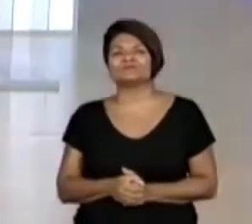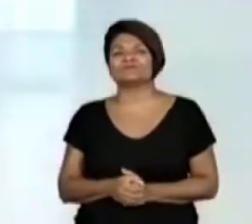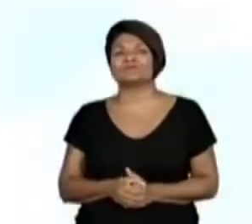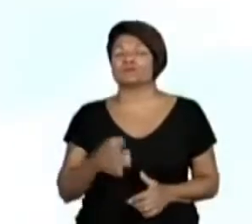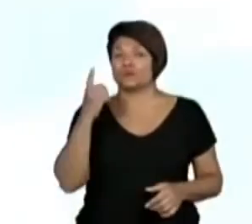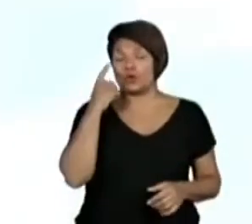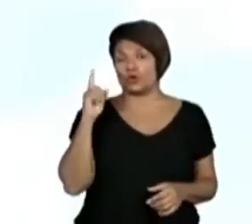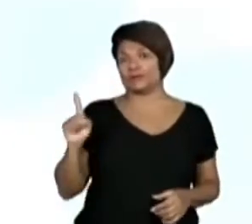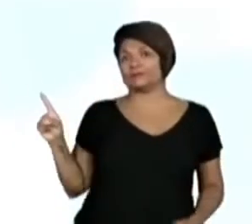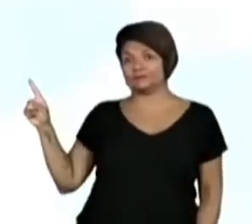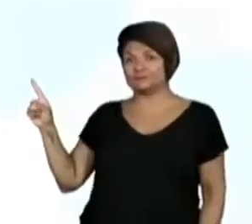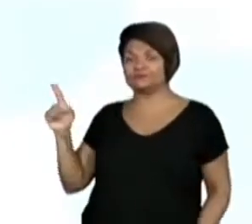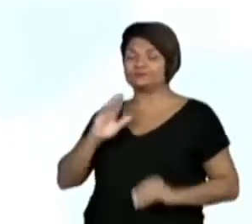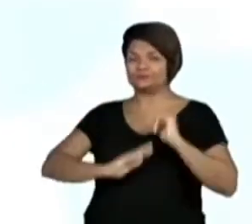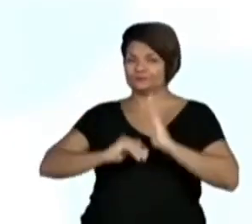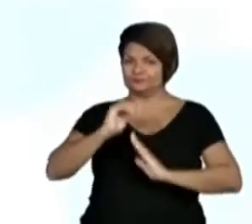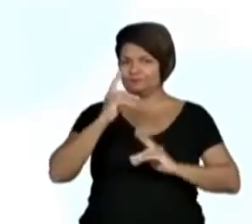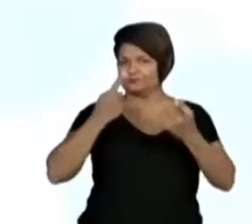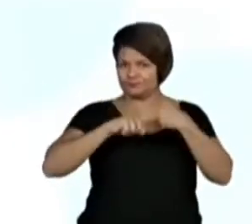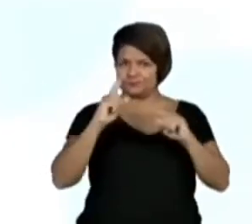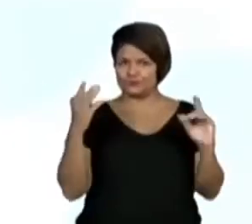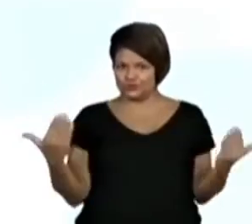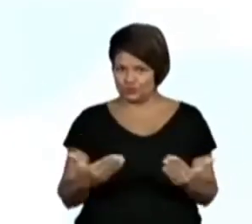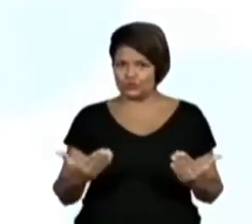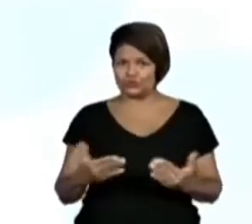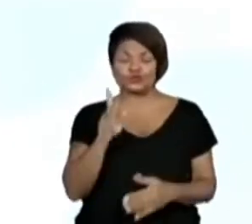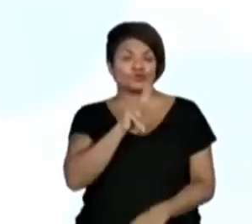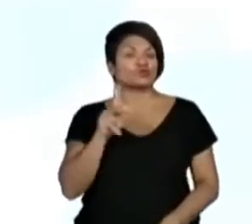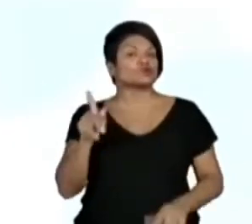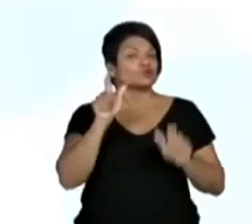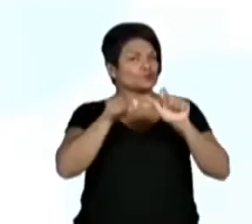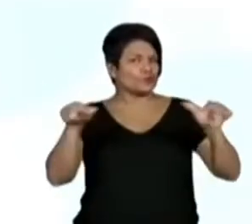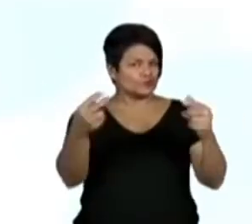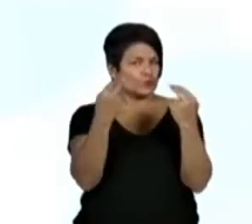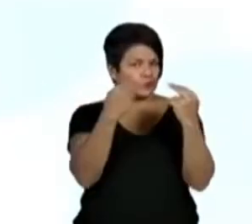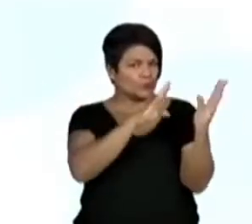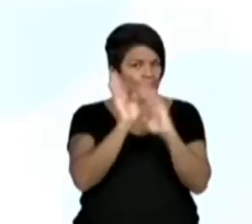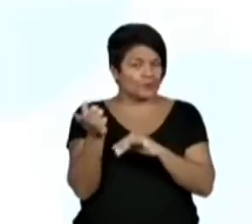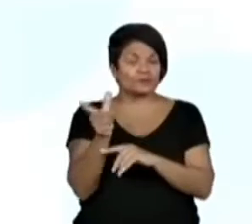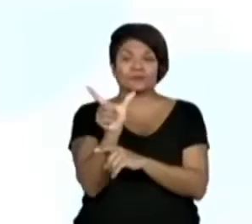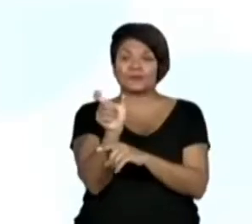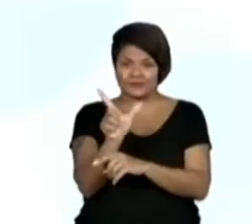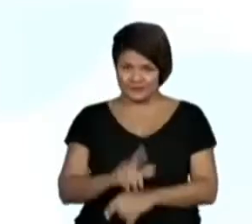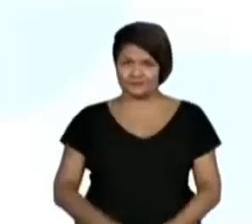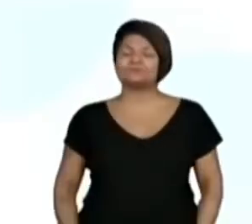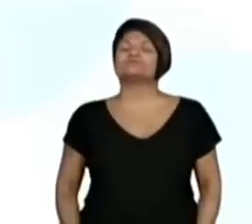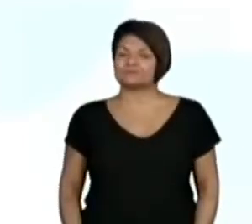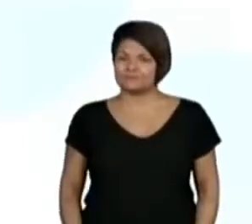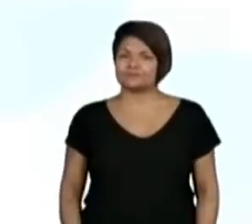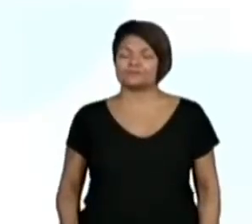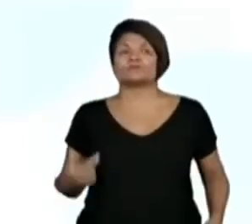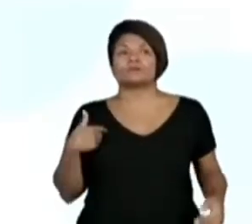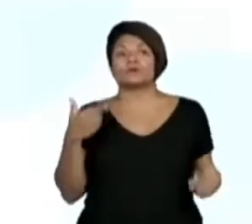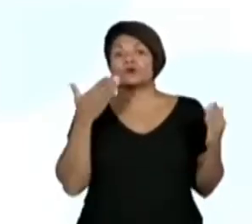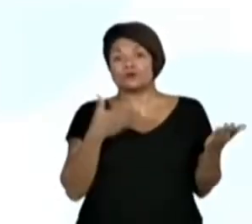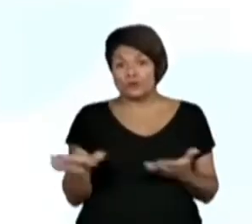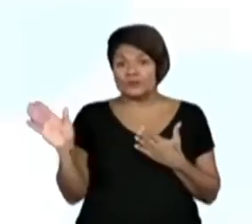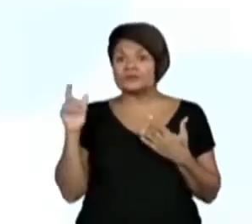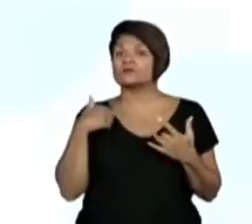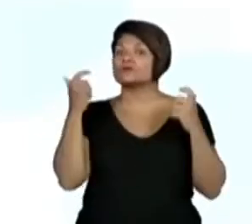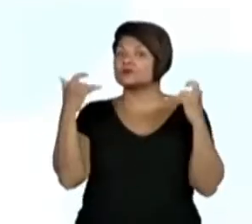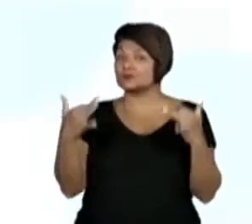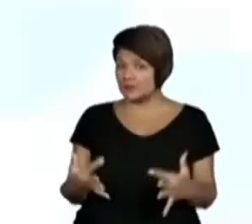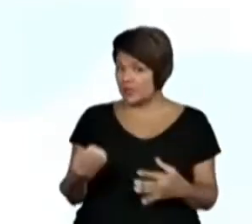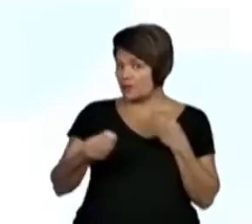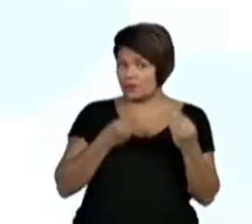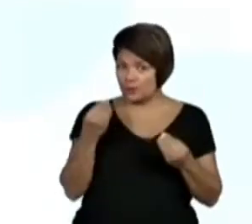Olha só, a habilidade de hoje. Os professores que estão acompanhando, printa a tela, porque eu vou passar explicando um